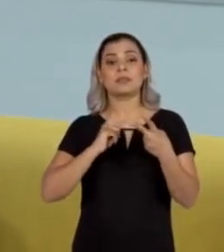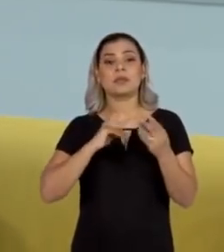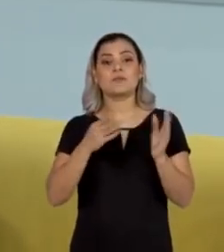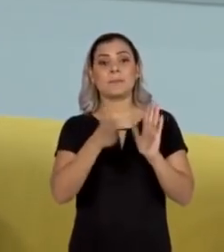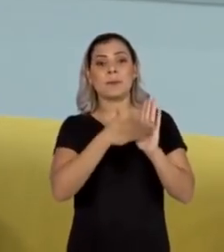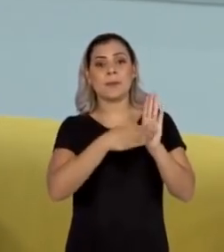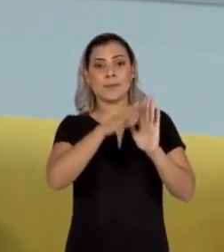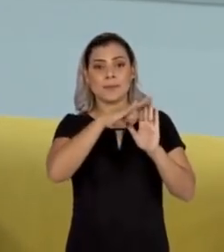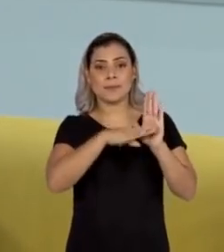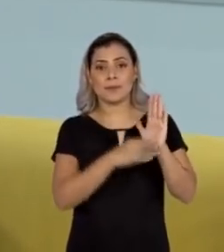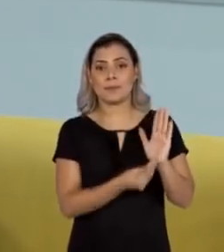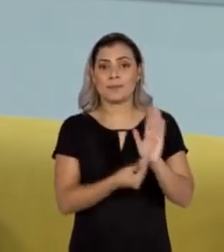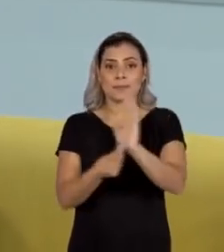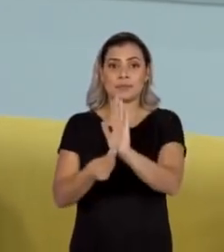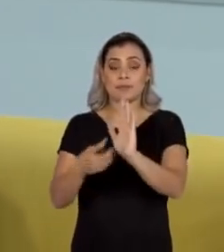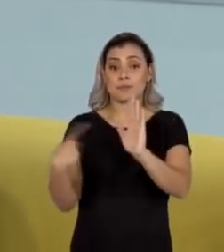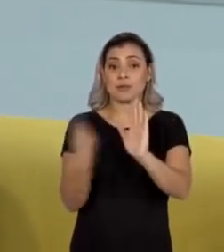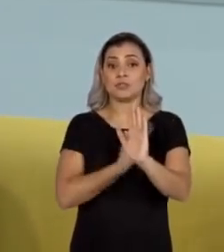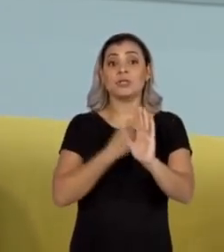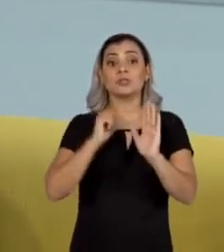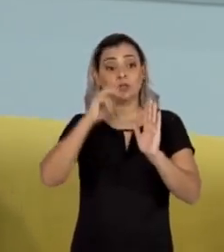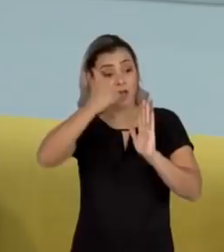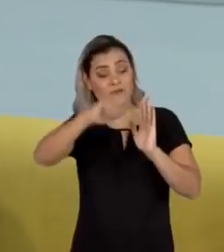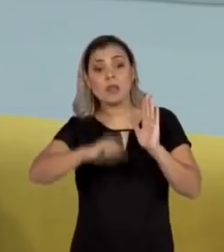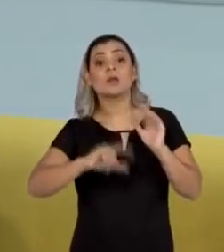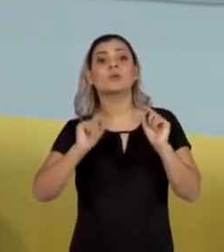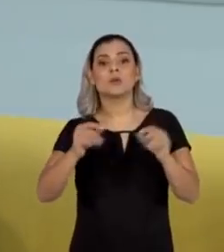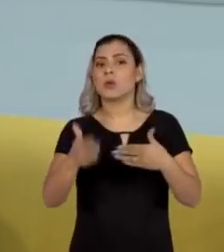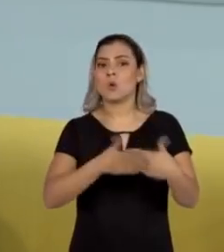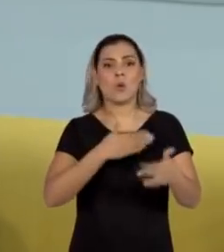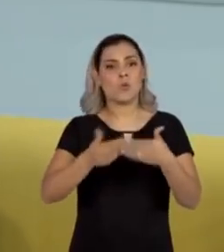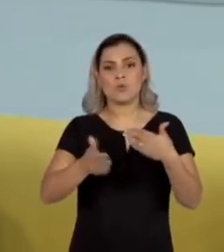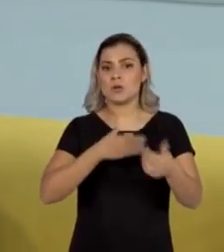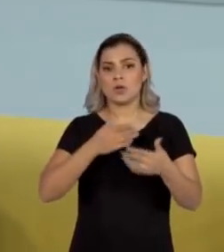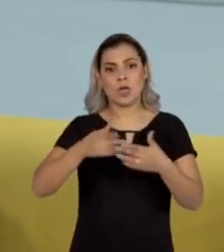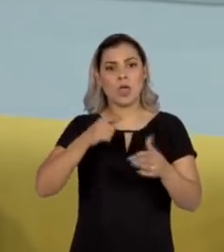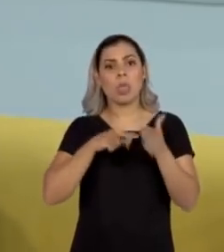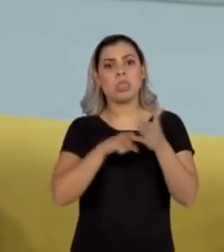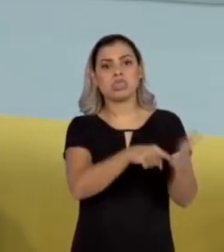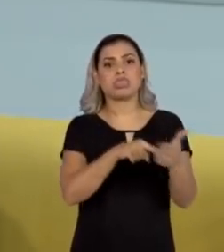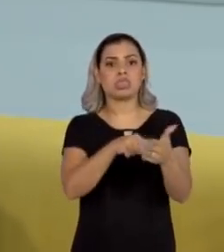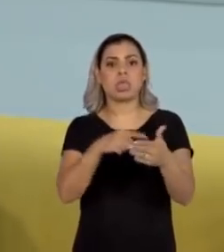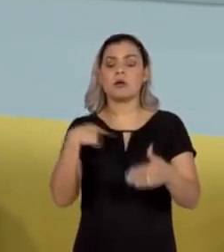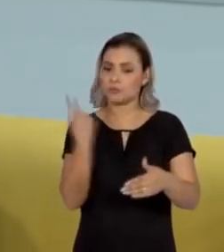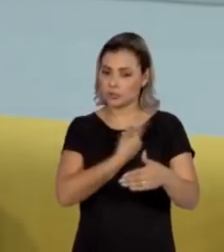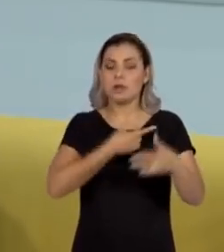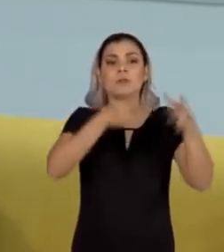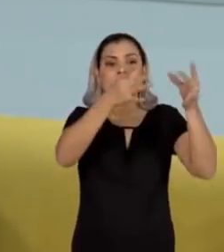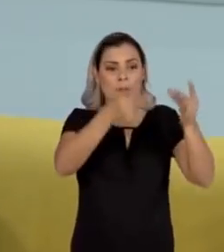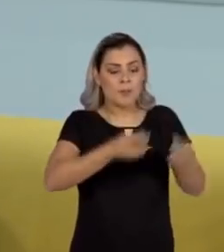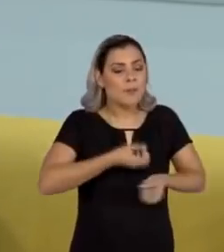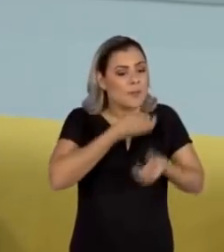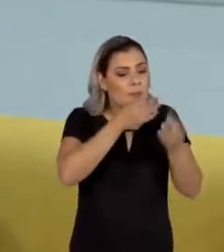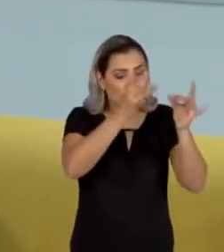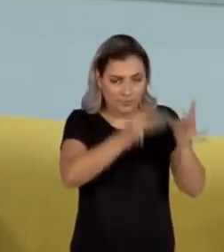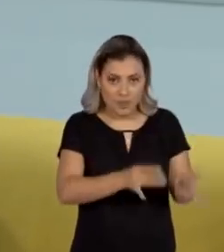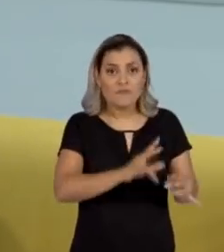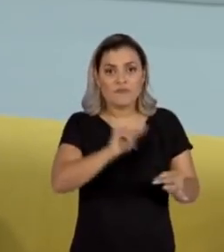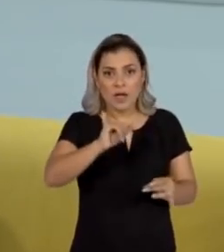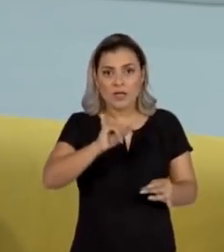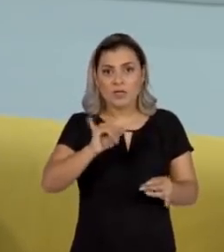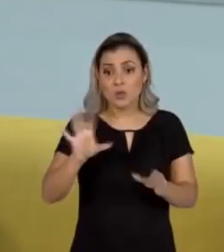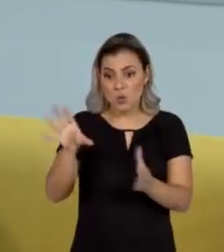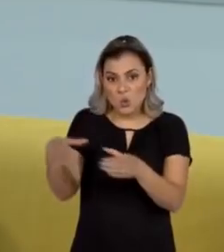agora uma nota à nossa produção, na qual afirma que qualquer que seja a denúncia, ela será esclarecida e a inocência